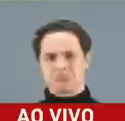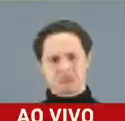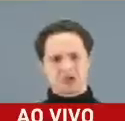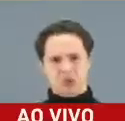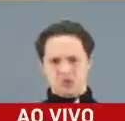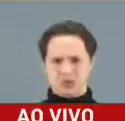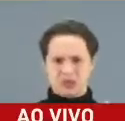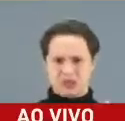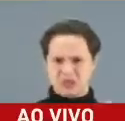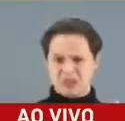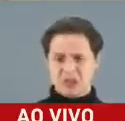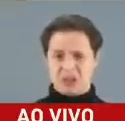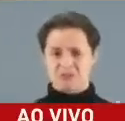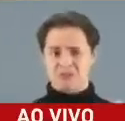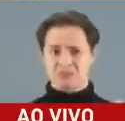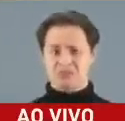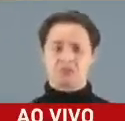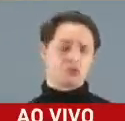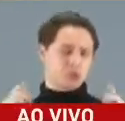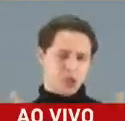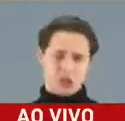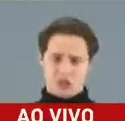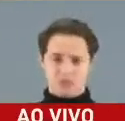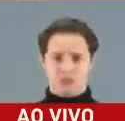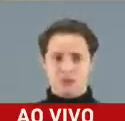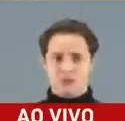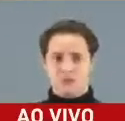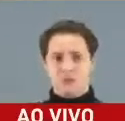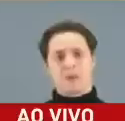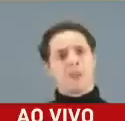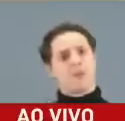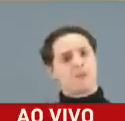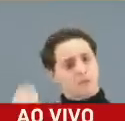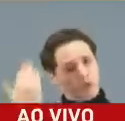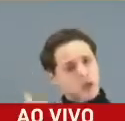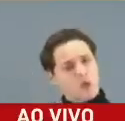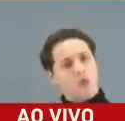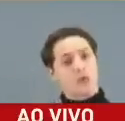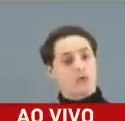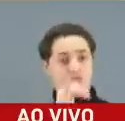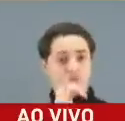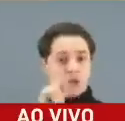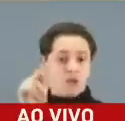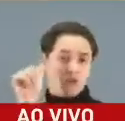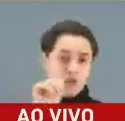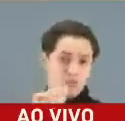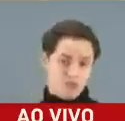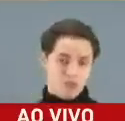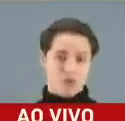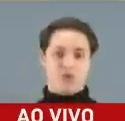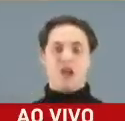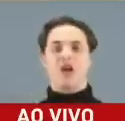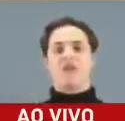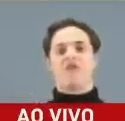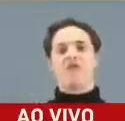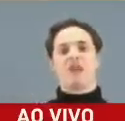alguma justificativa, perfeito. Eu uma vez condenei, de fato, por exemplo, a esposa do